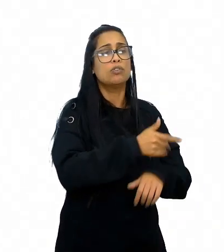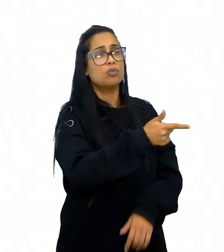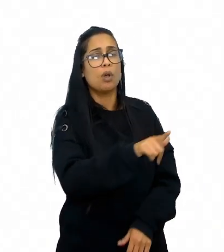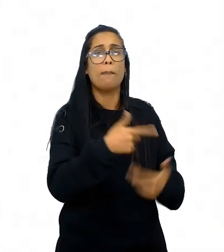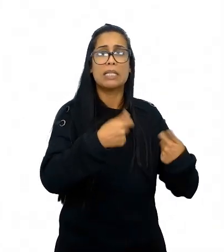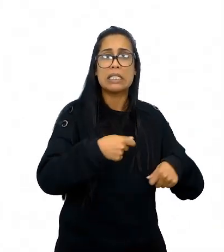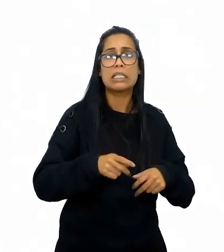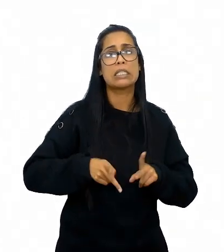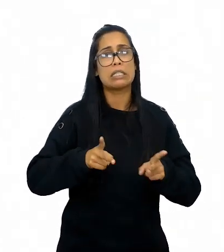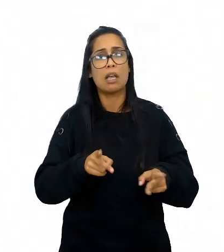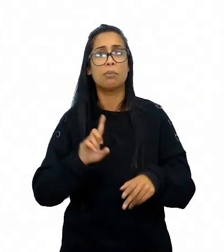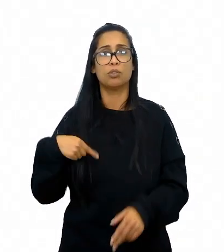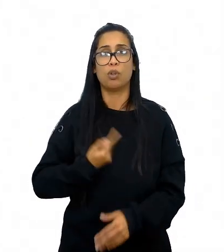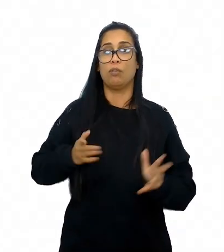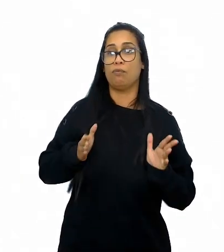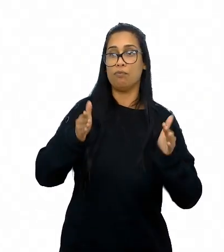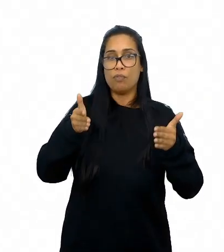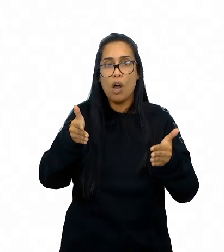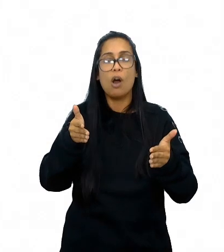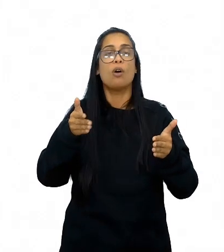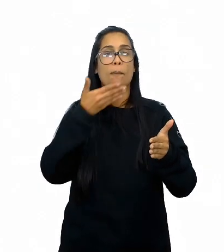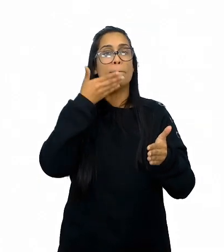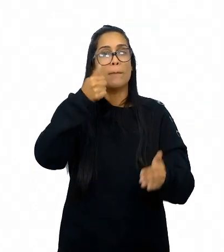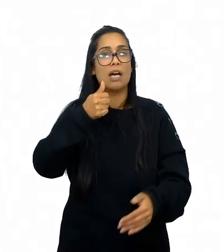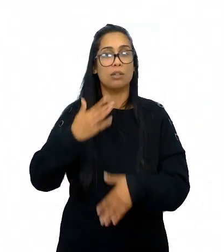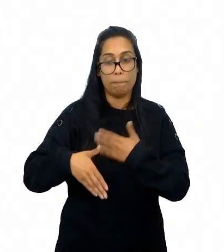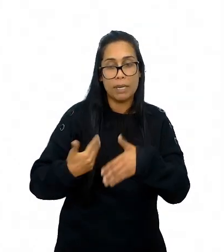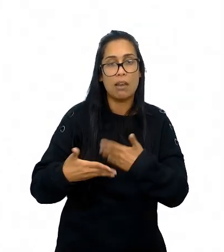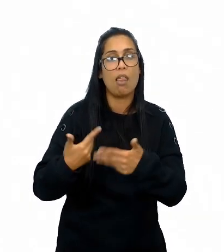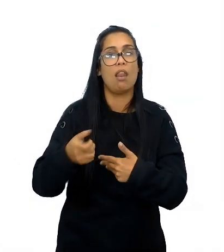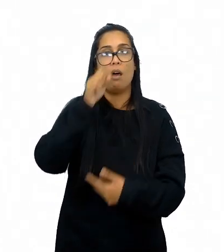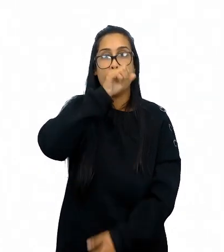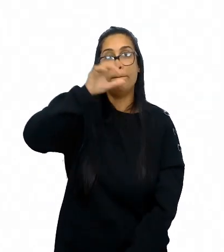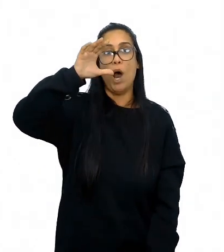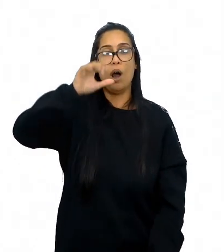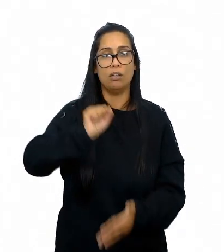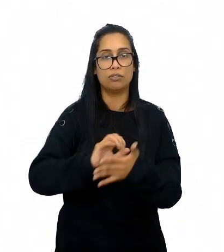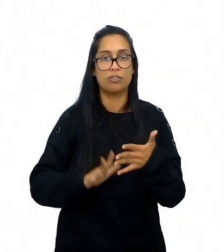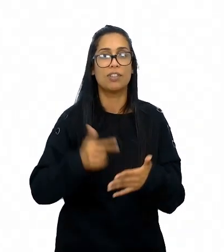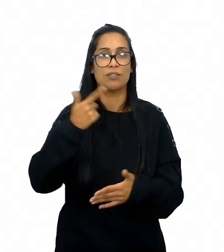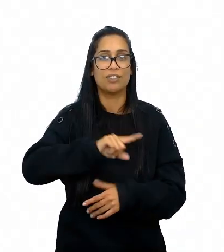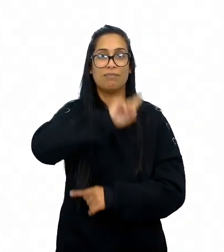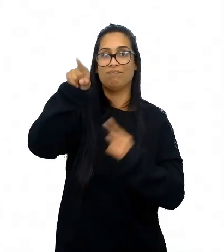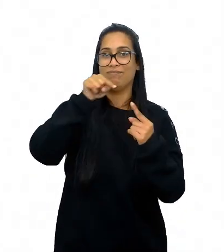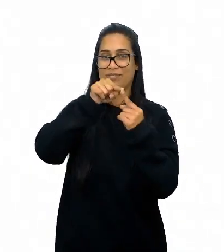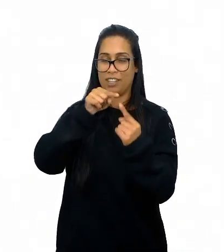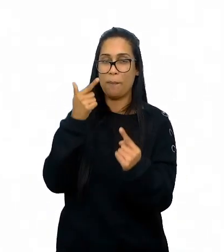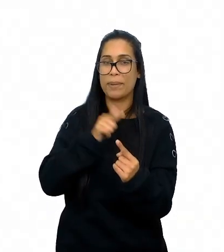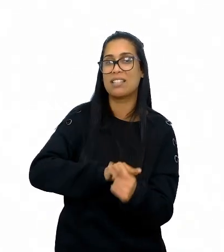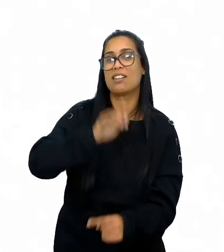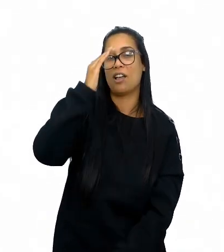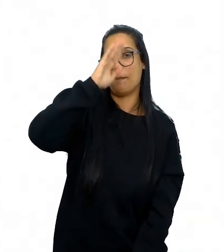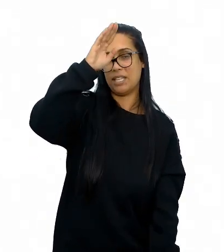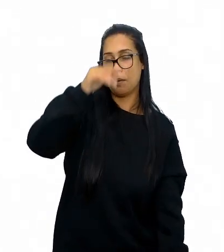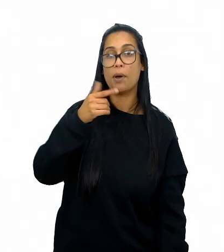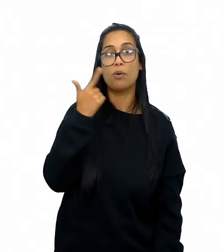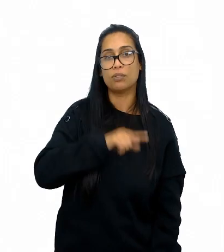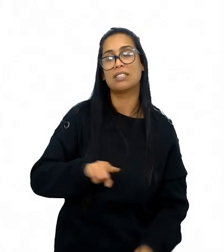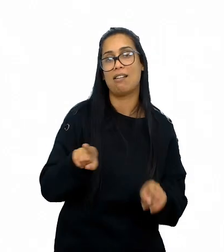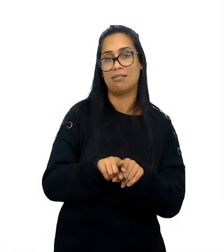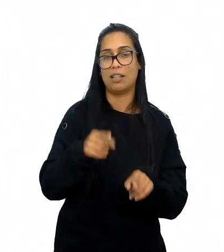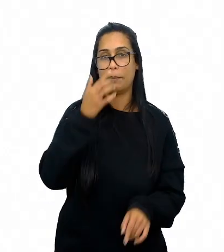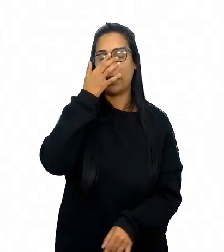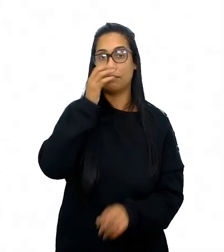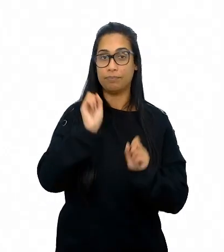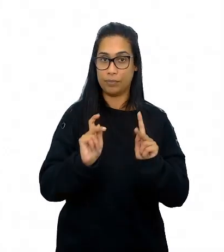depois direcionar de uma maneira melhor, né, o desenvolvimento da atividade e chegar na conclusão que a gente gostaria de chegar,